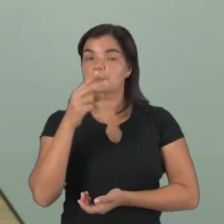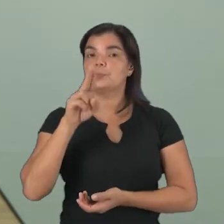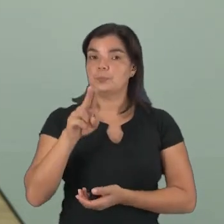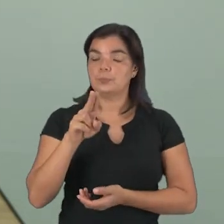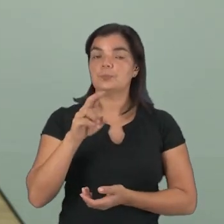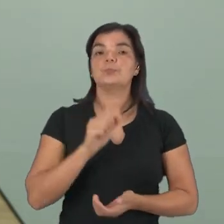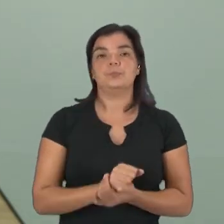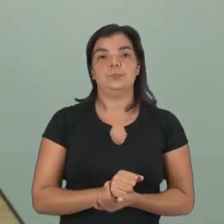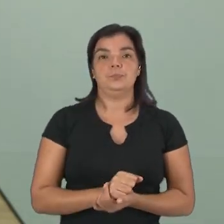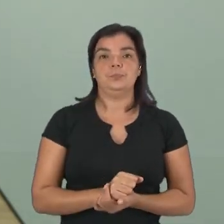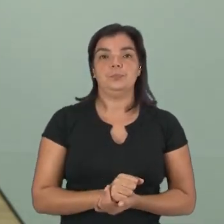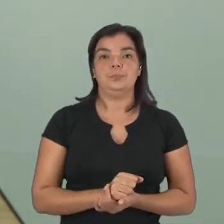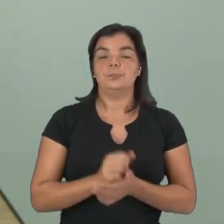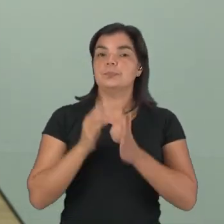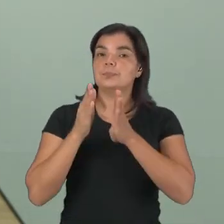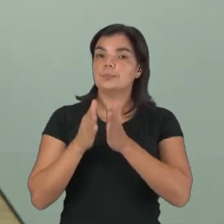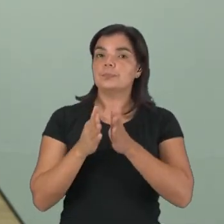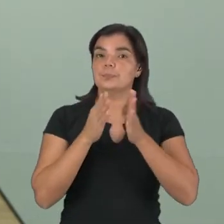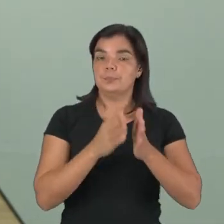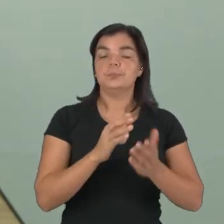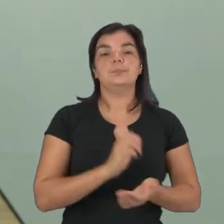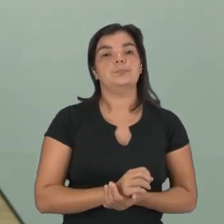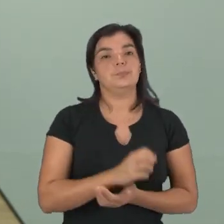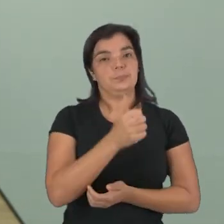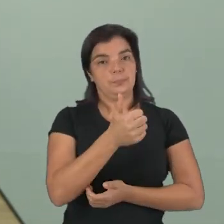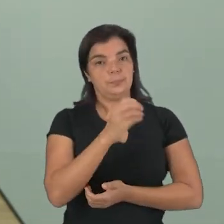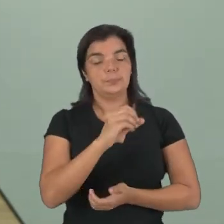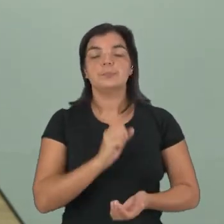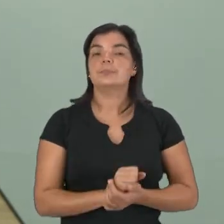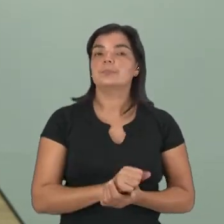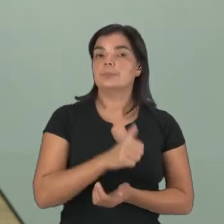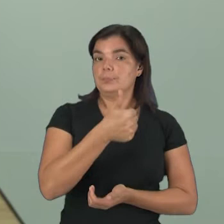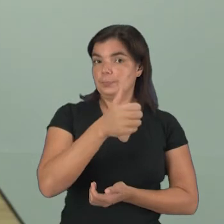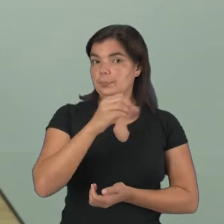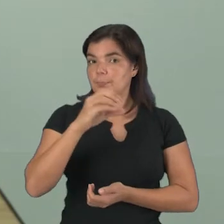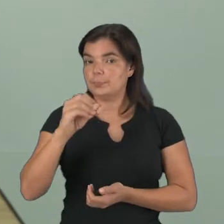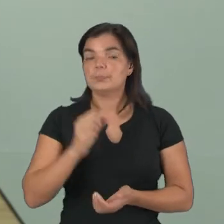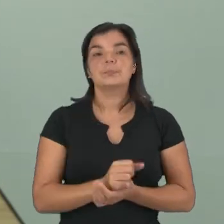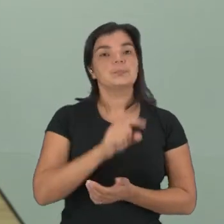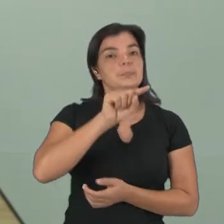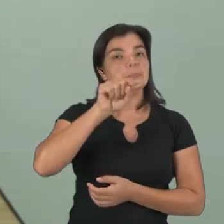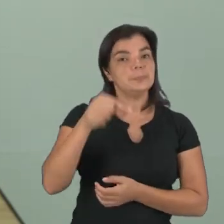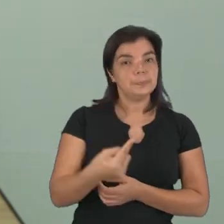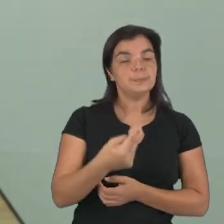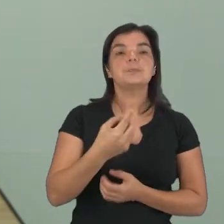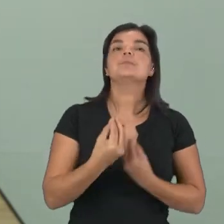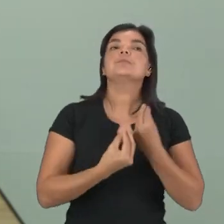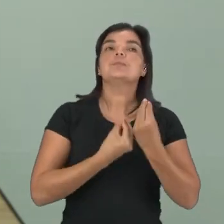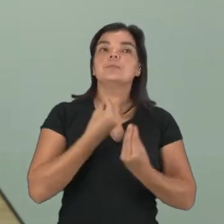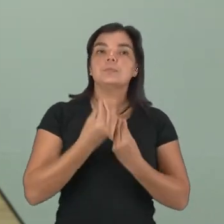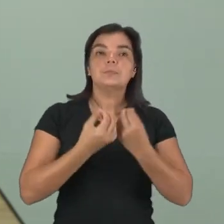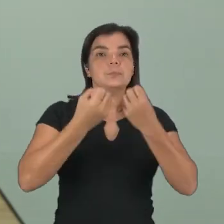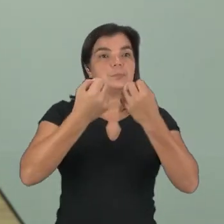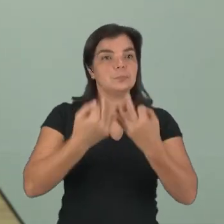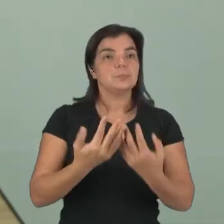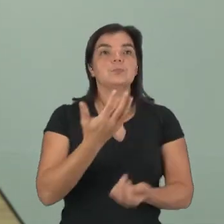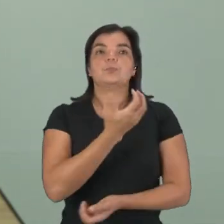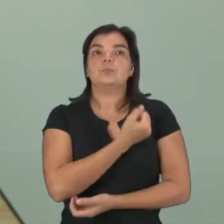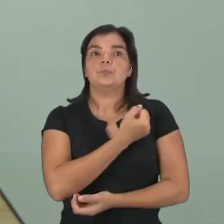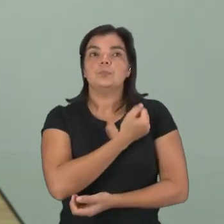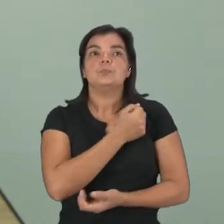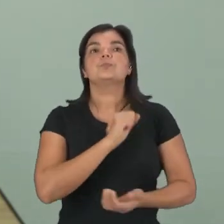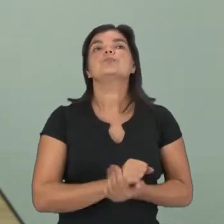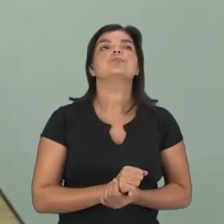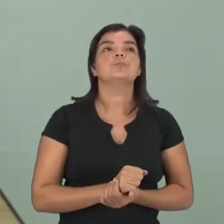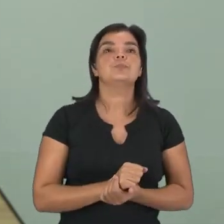e divido em partes, de 10 partes, em 100 partes, em 1000 partes. E como nós sabemos, os números eles